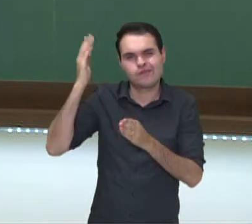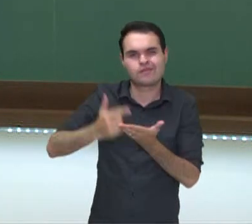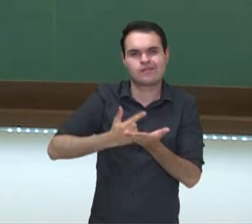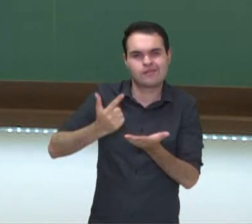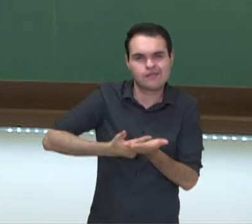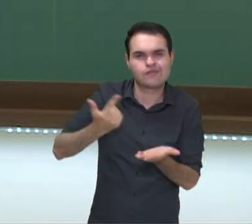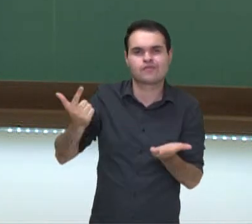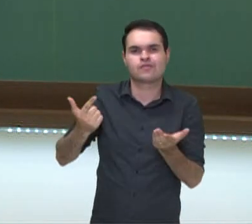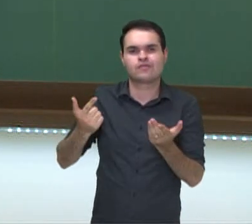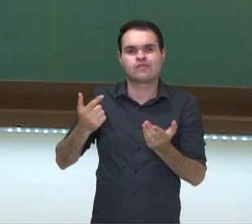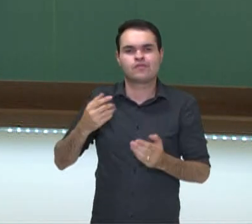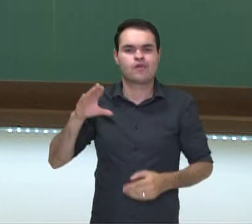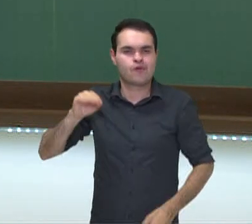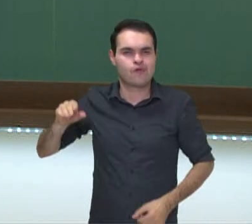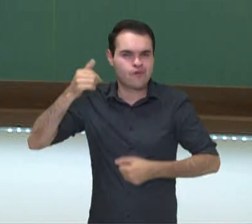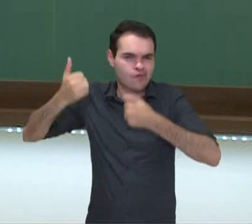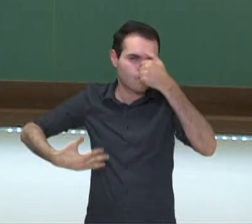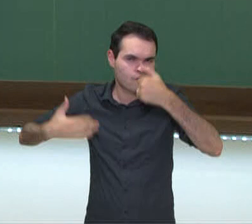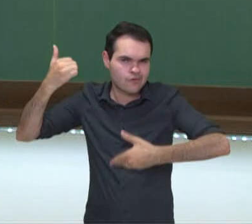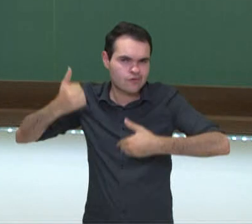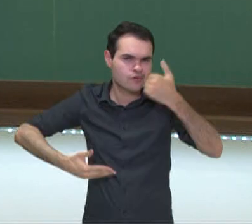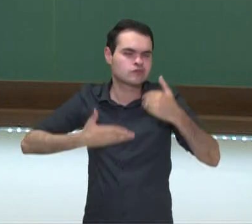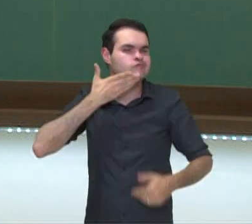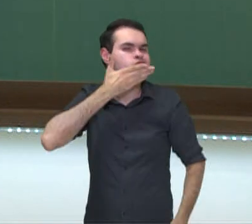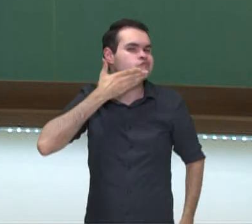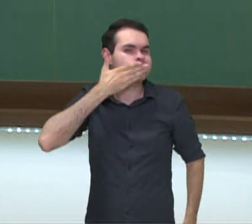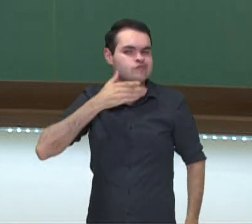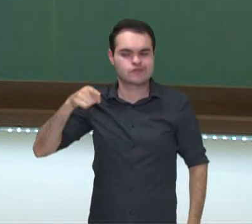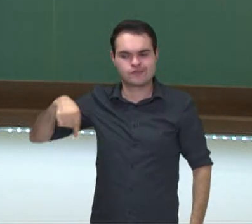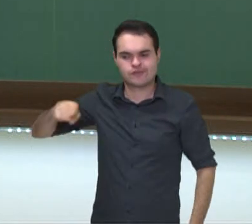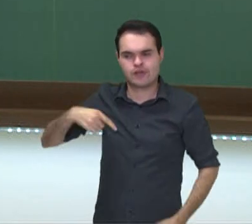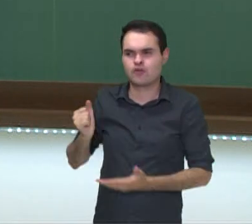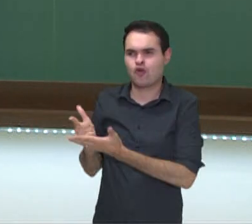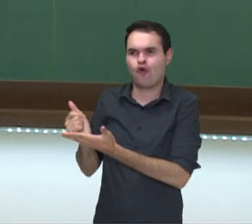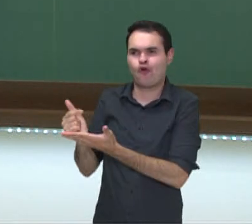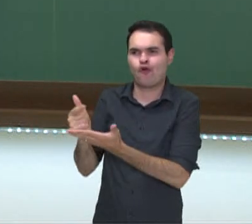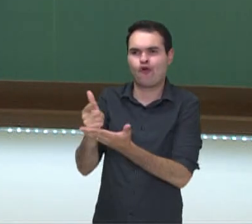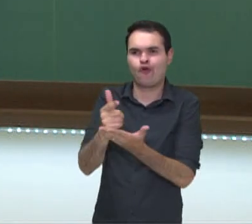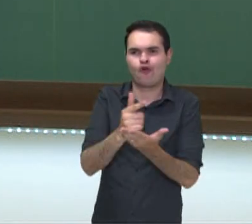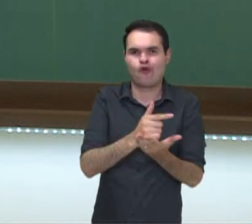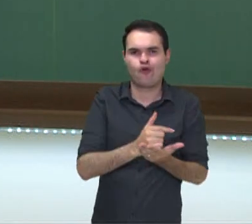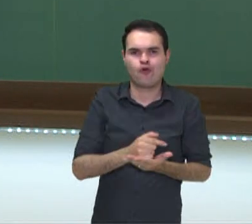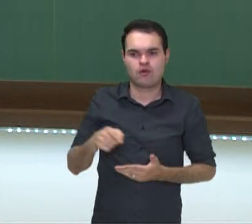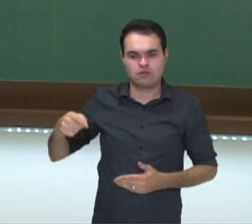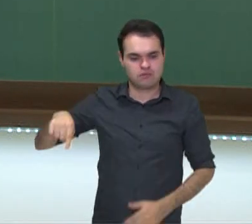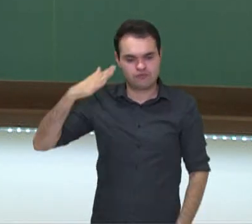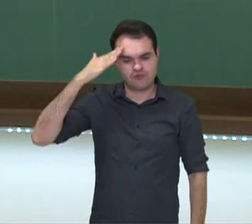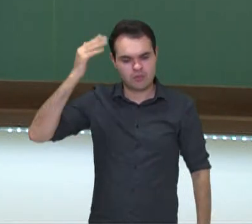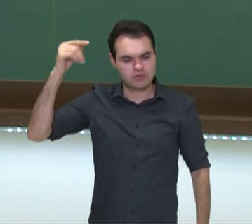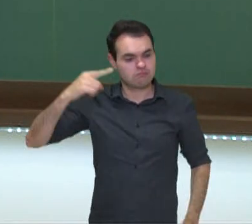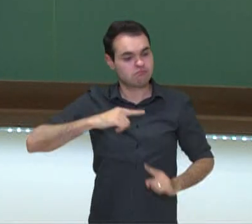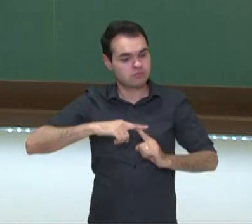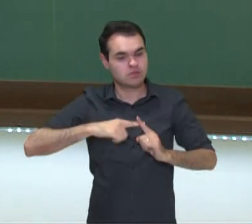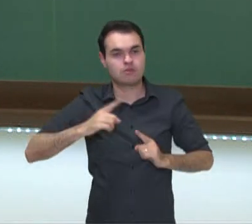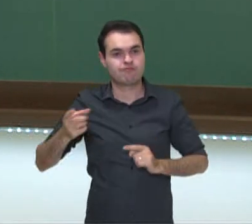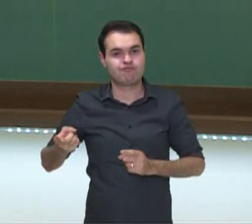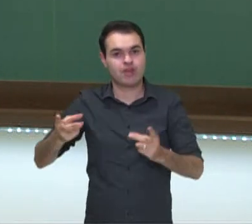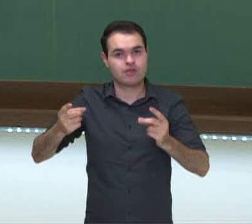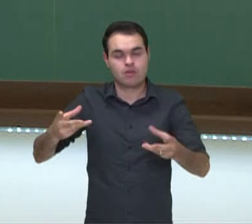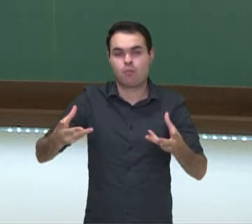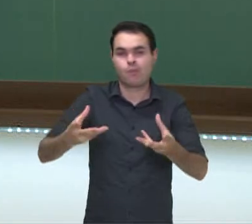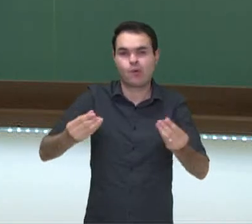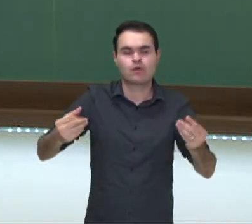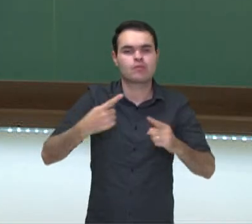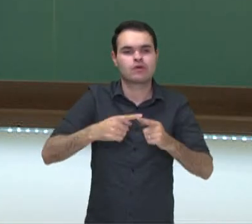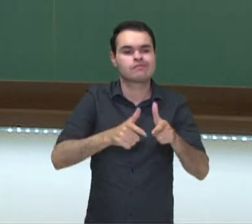oratória, de retórica acabam se tornando best-sellers. São muito vendidos porque as pessoas realmente estão interessadas